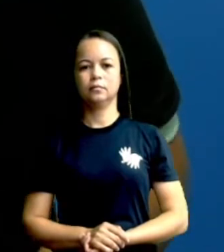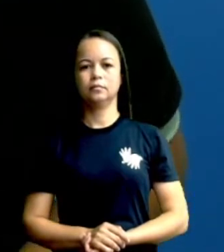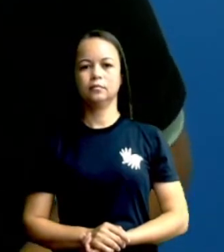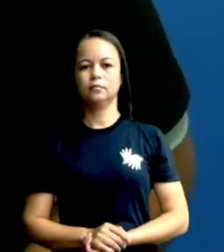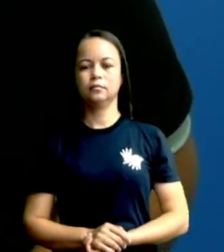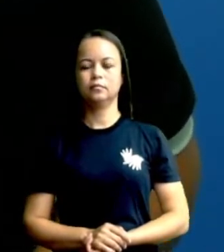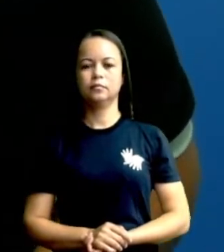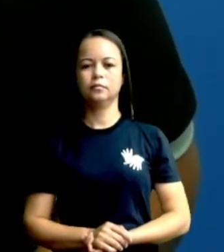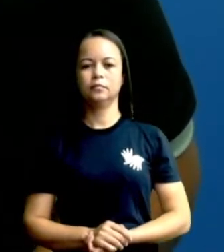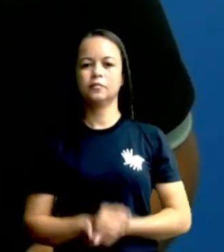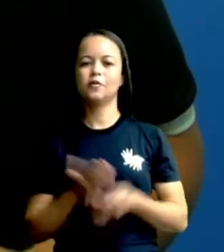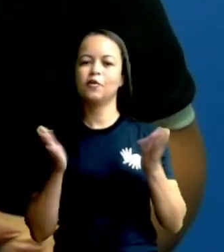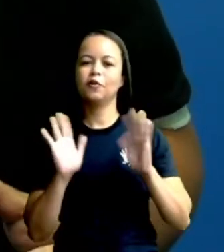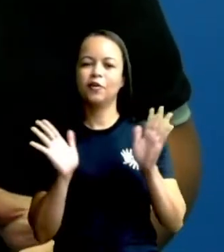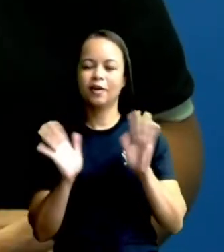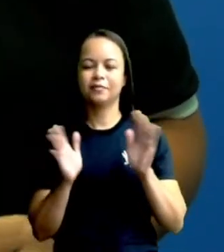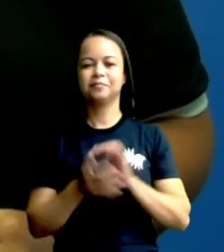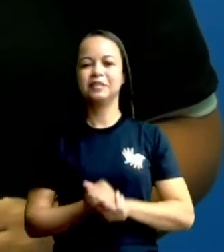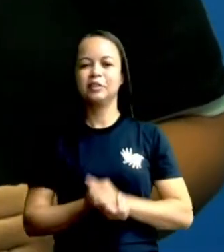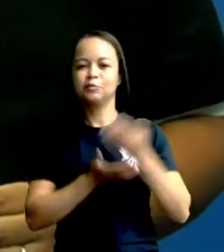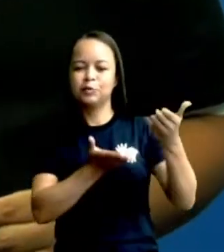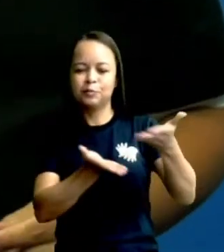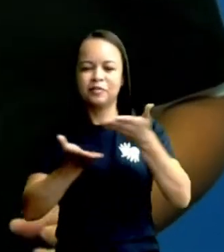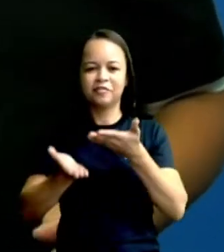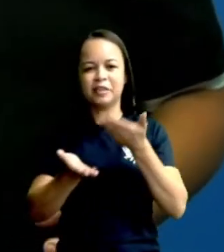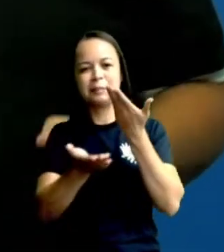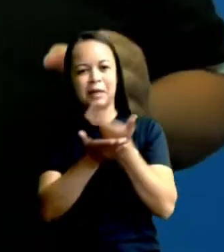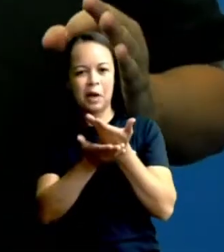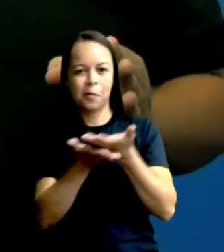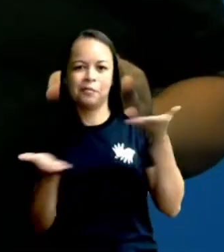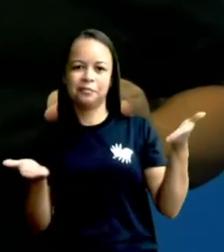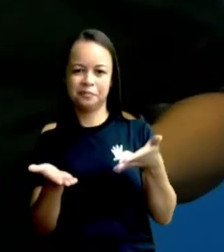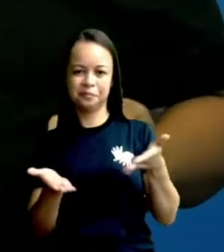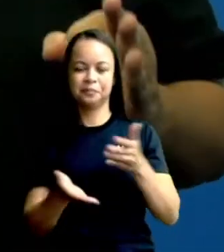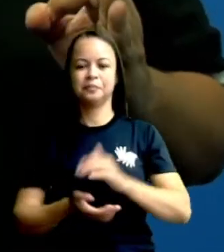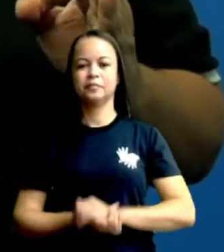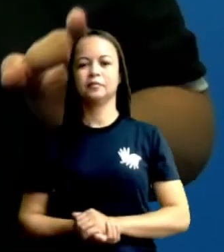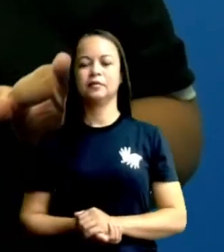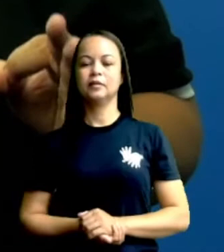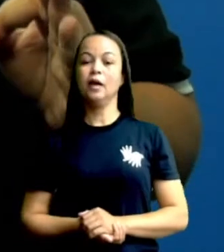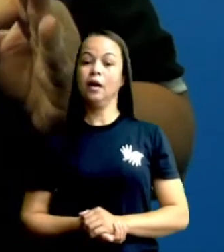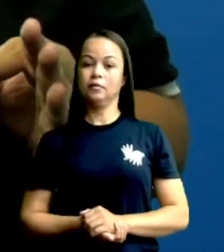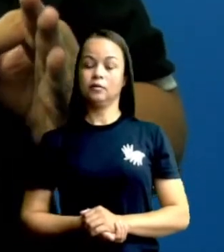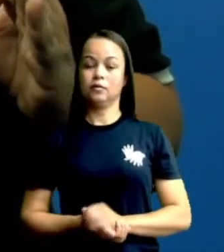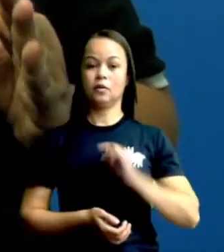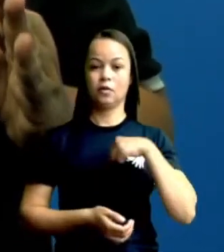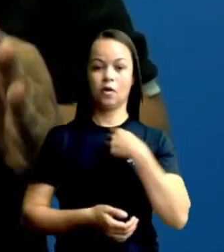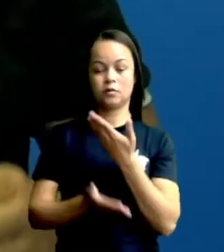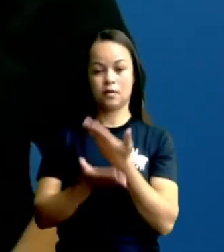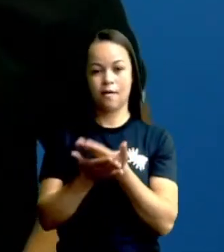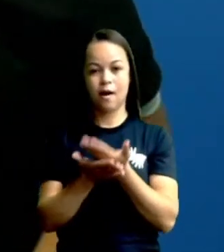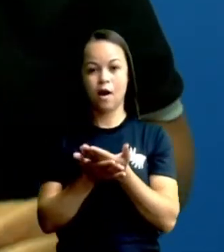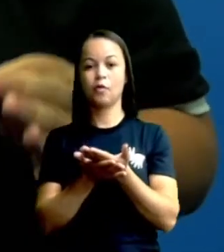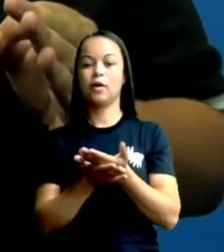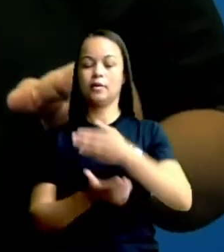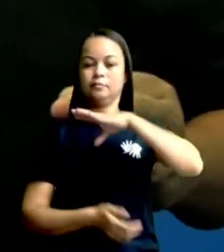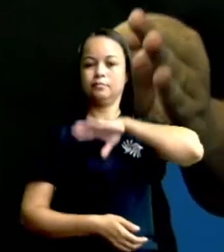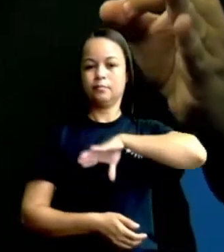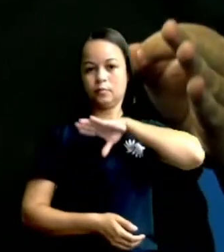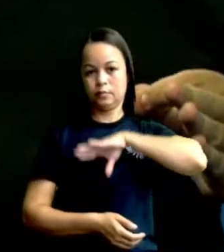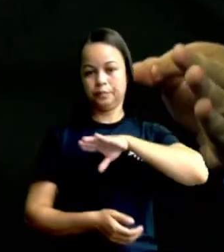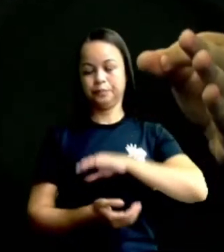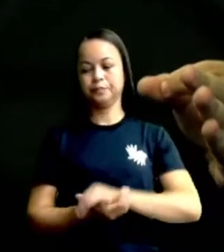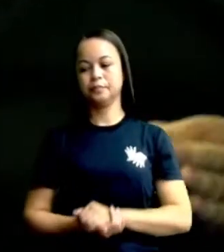Olá, sejam muito bem-vindos para a nossa aula de hoje, nossa aula de língua portuguesa.